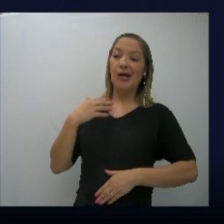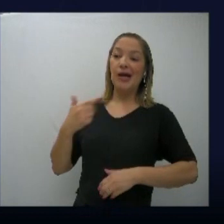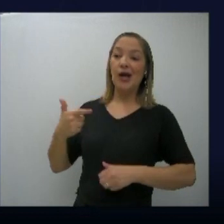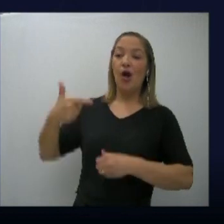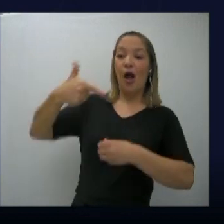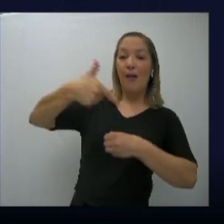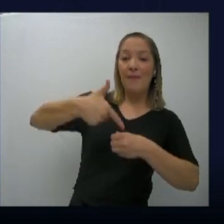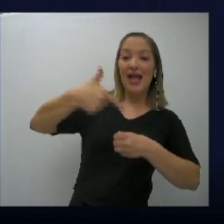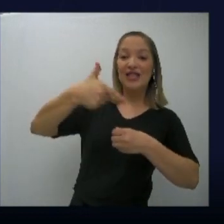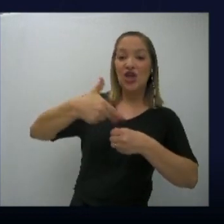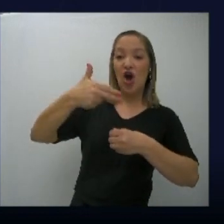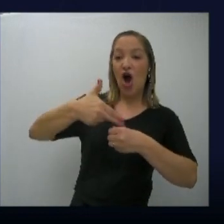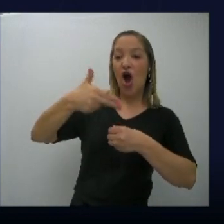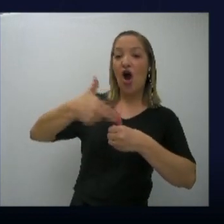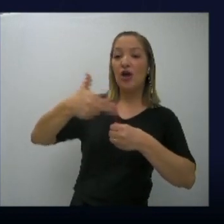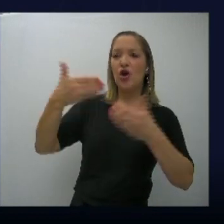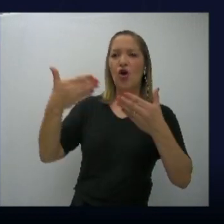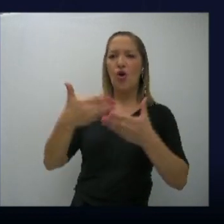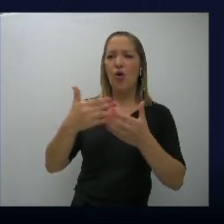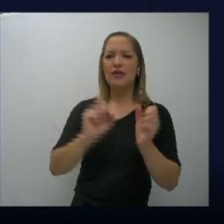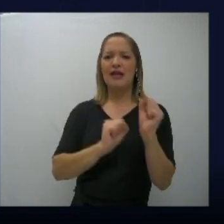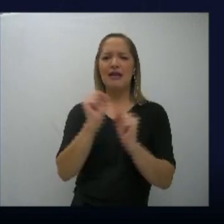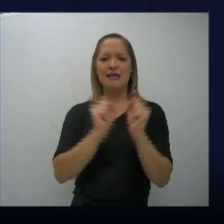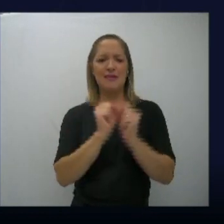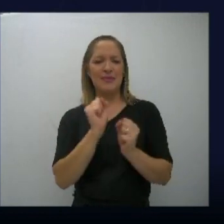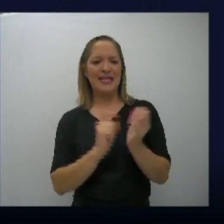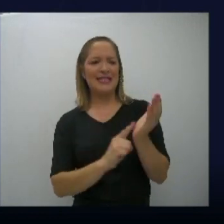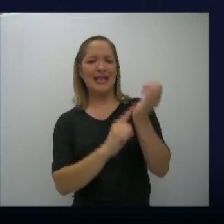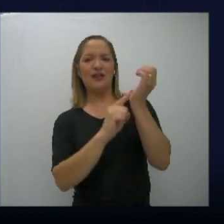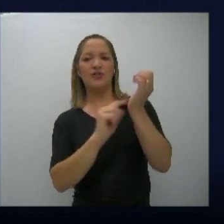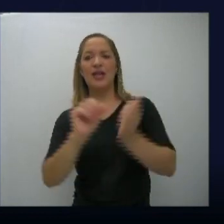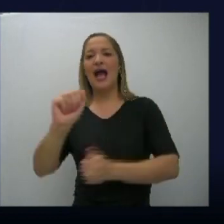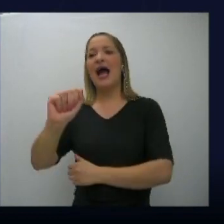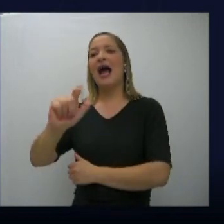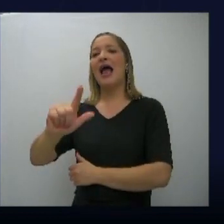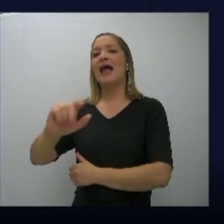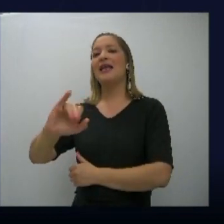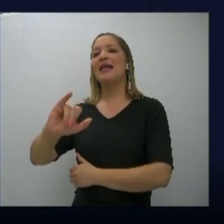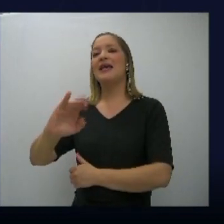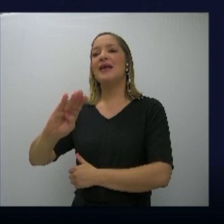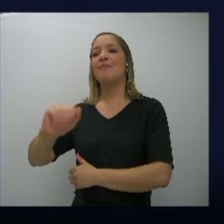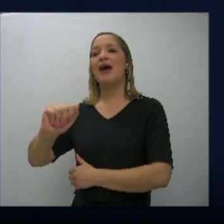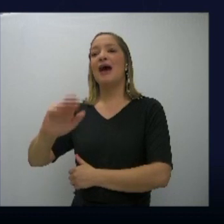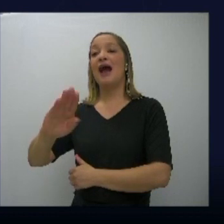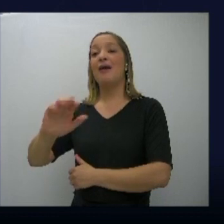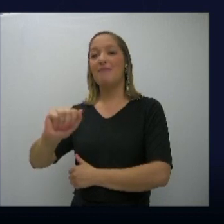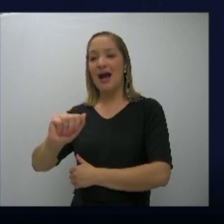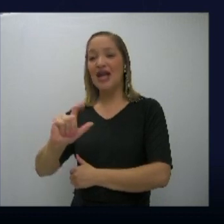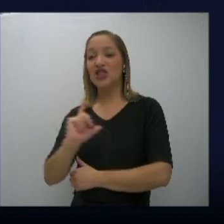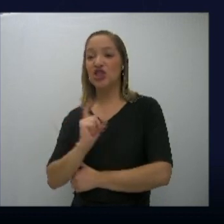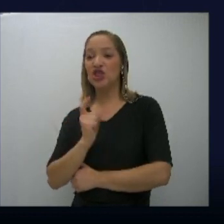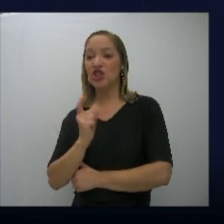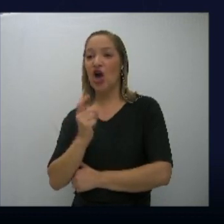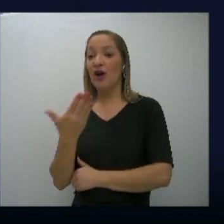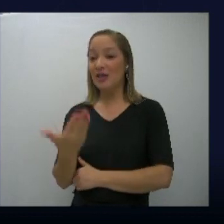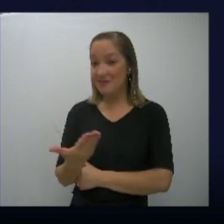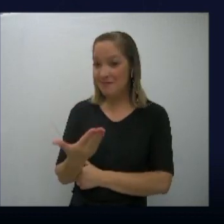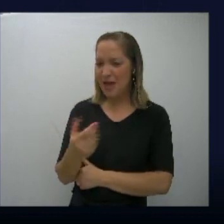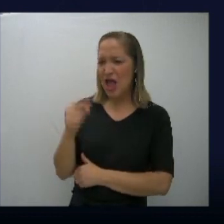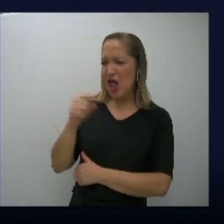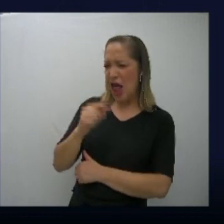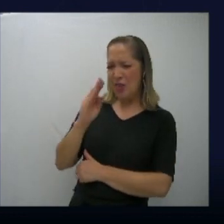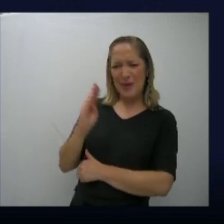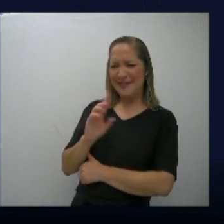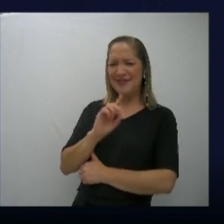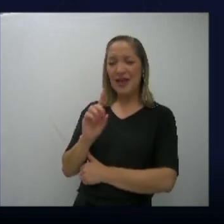empresa de petróleo hoje só limpeza tecnologia alibaba tem esse tipo de várias outras que tosse agora digite não passar mais isso não é no Brasil